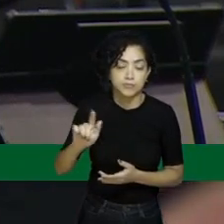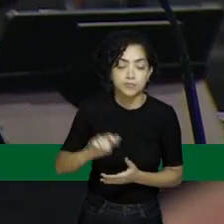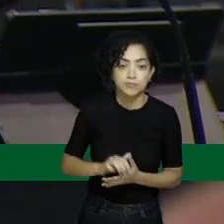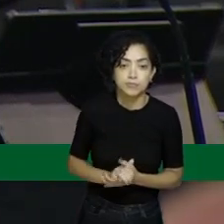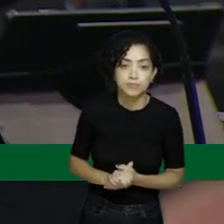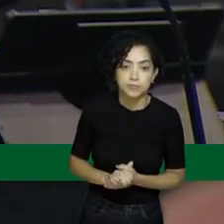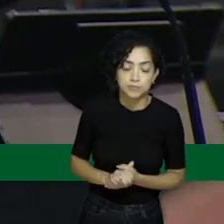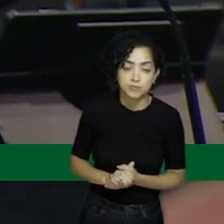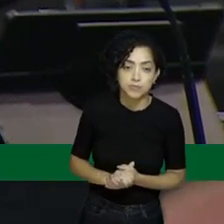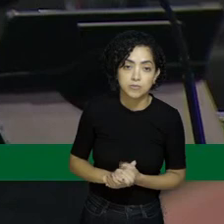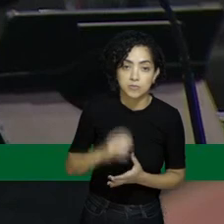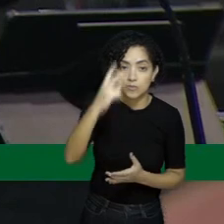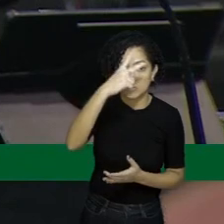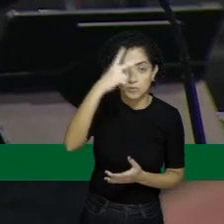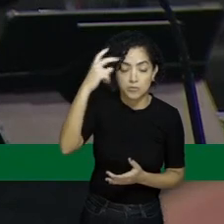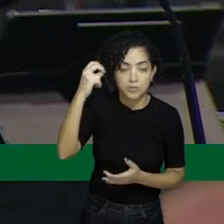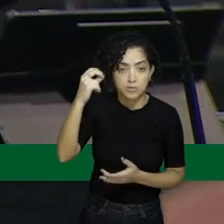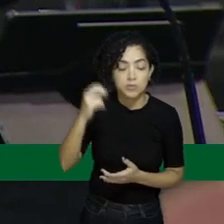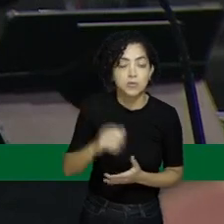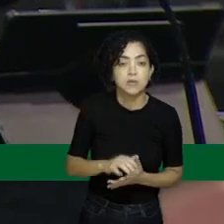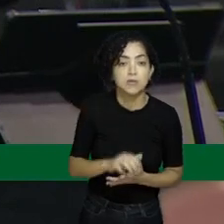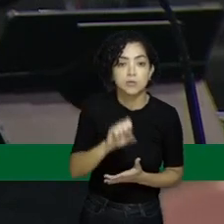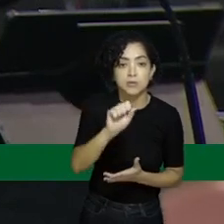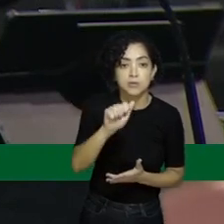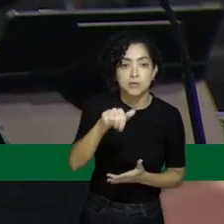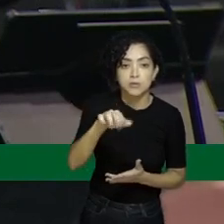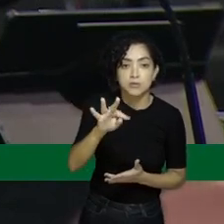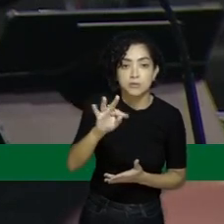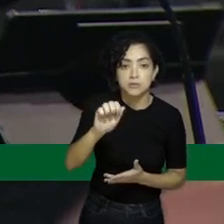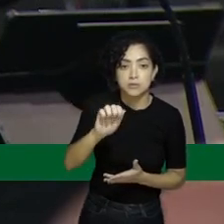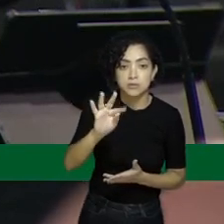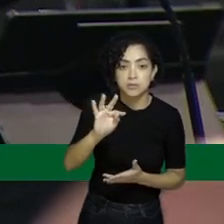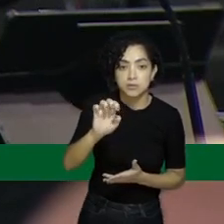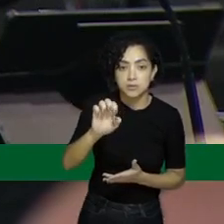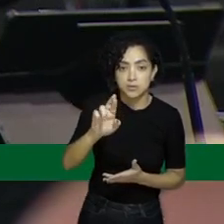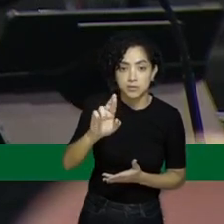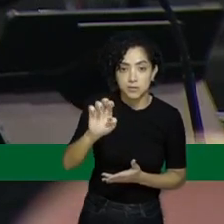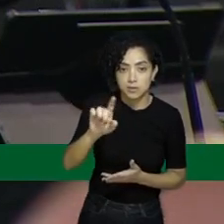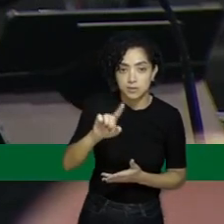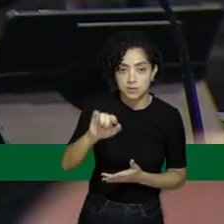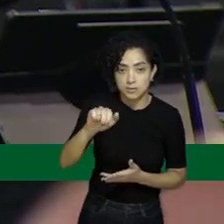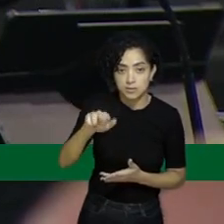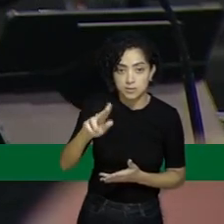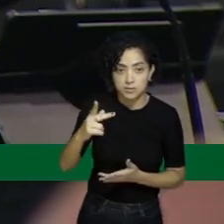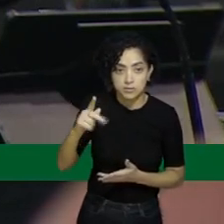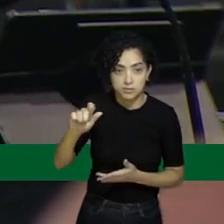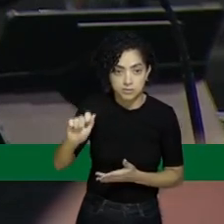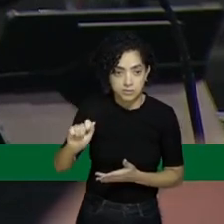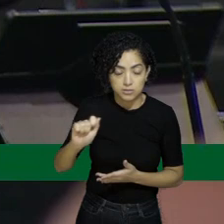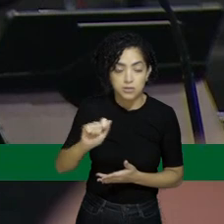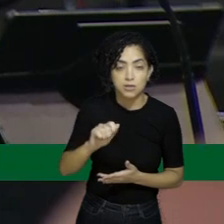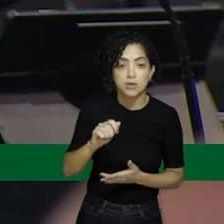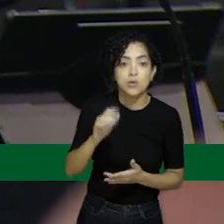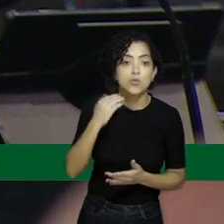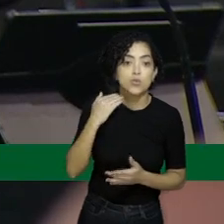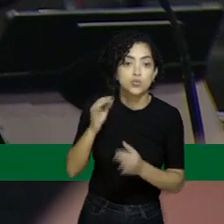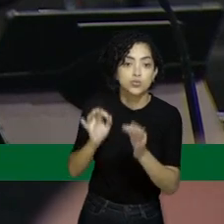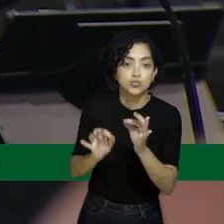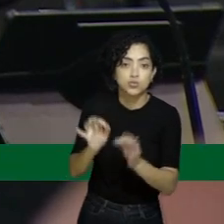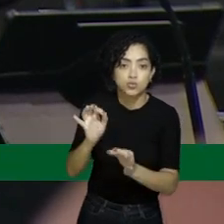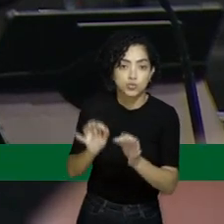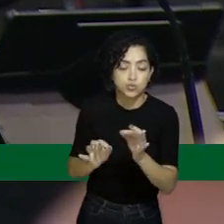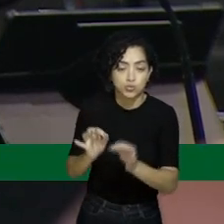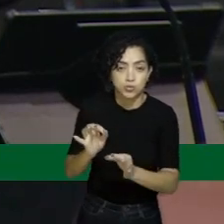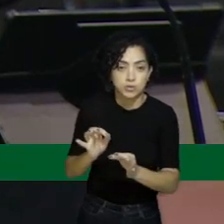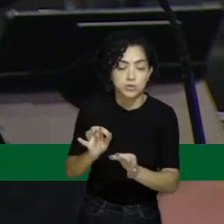senhor vice-prefeito do município de Santa Terezinha do Progresso, Eliseu Alves da Silva. Excelentíssimo senhor juiz diretor do